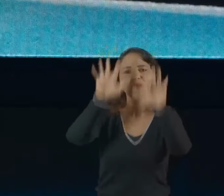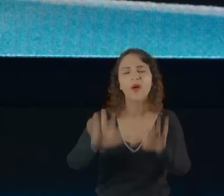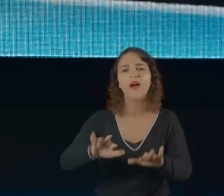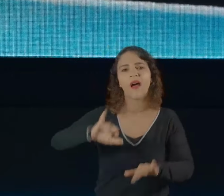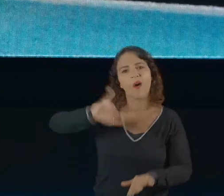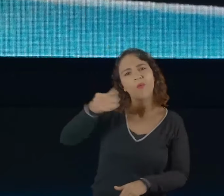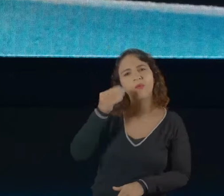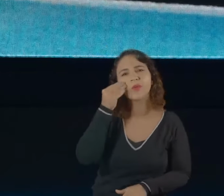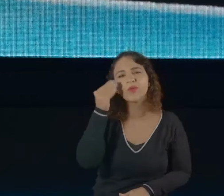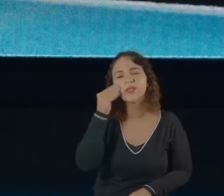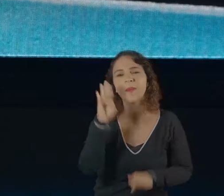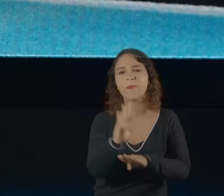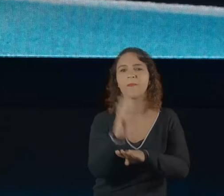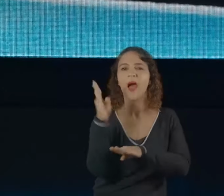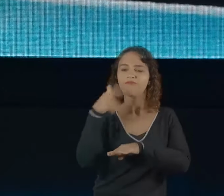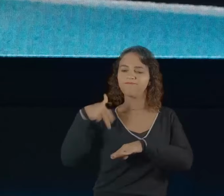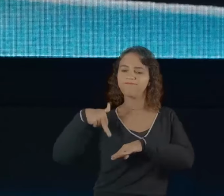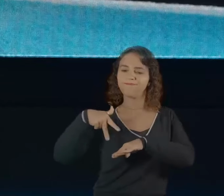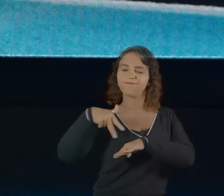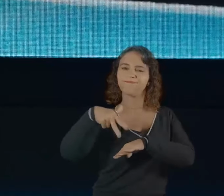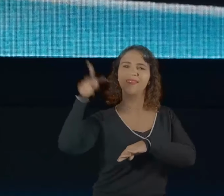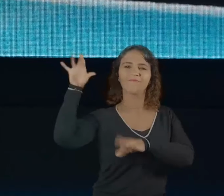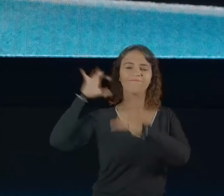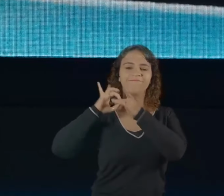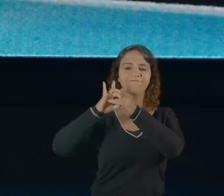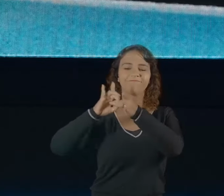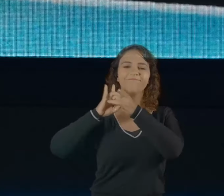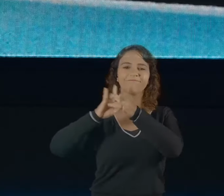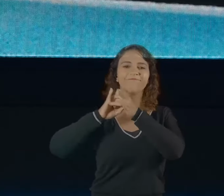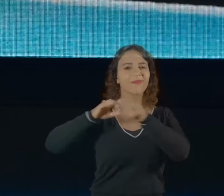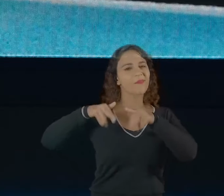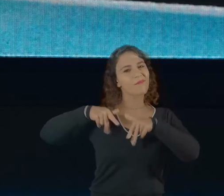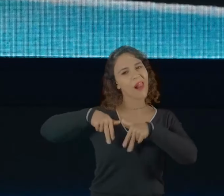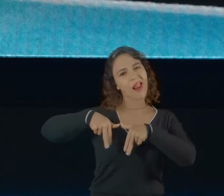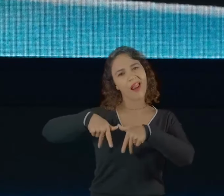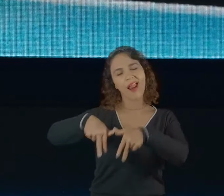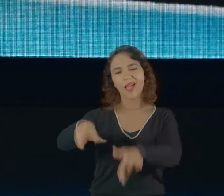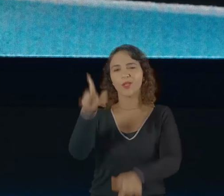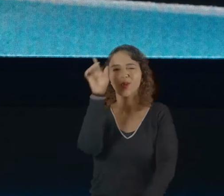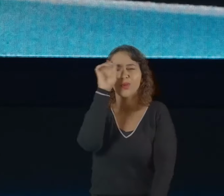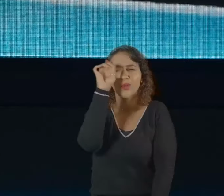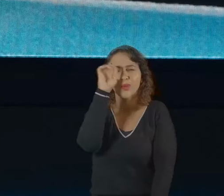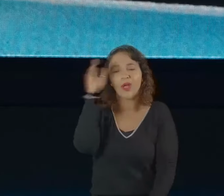E Ele promete que Ele estará com você todos os dias,